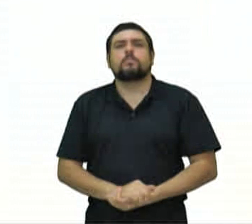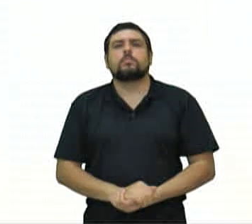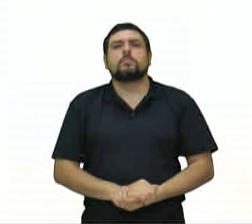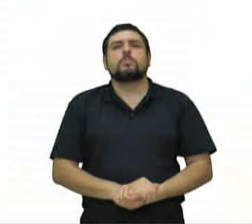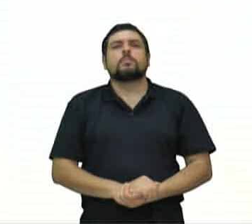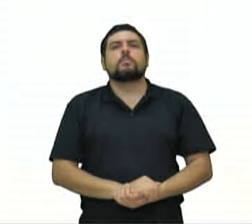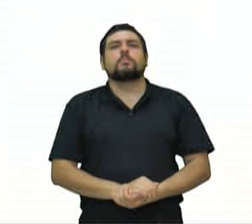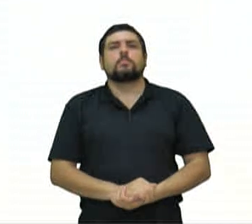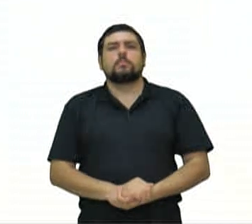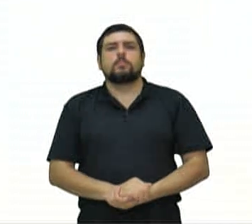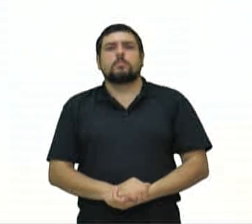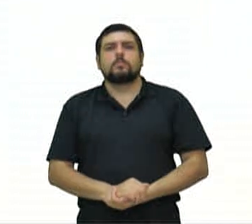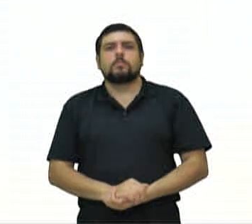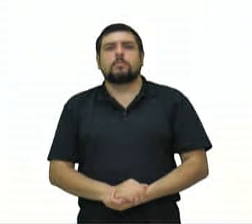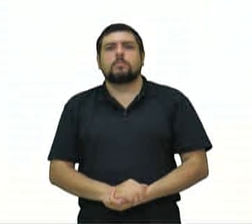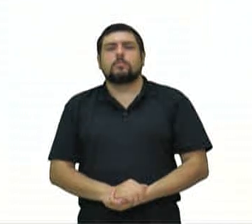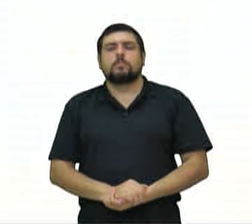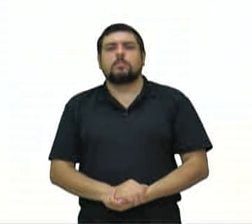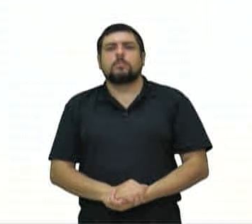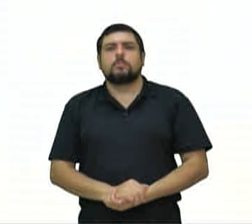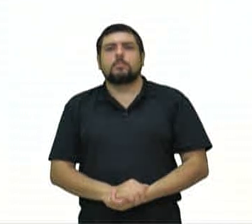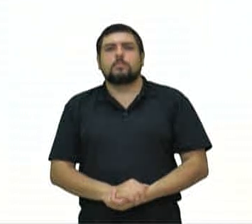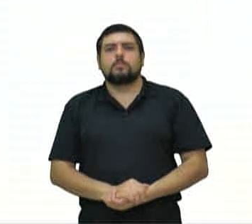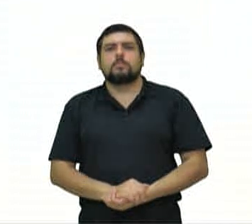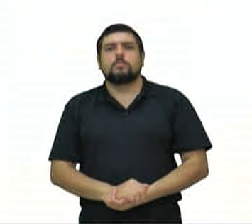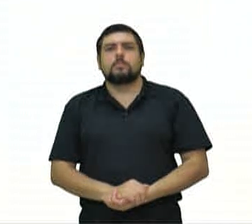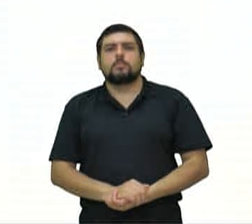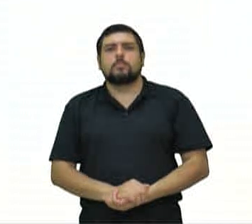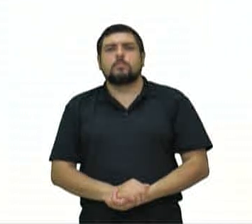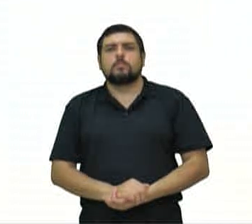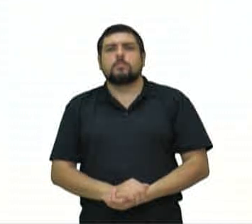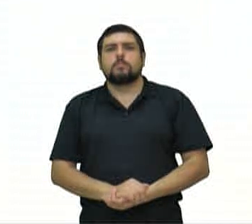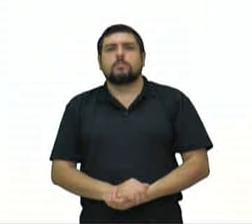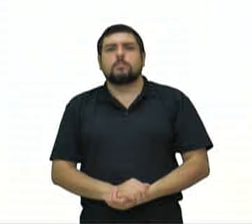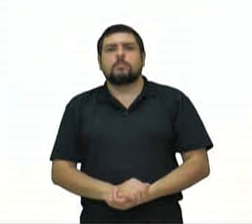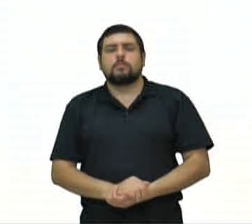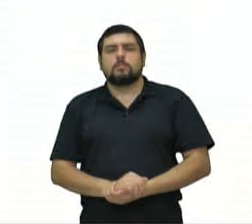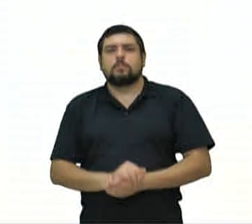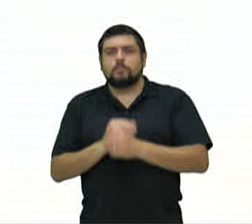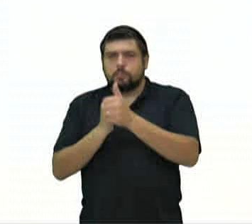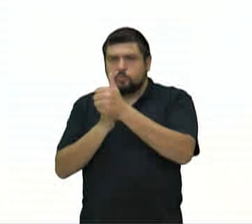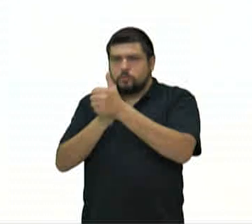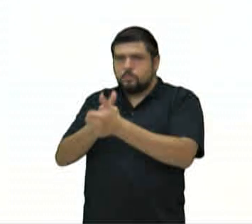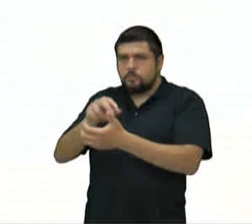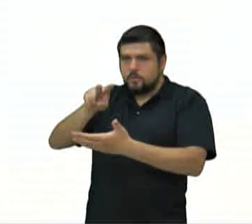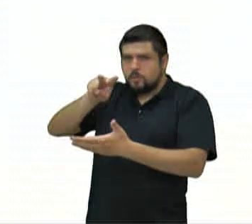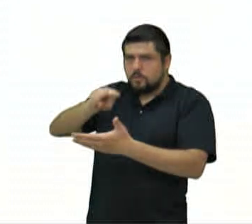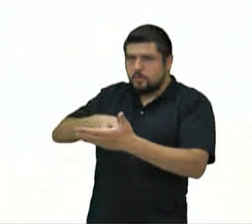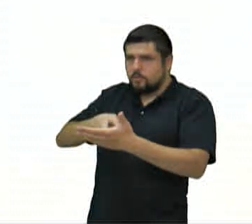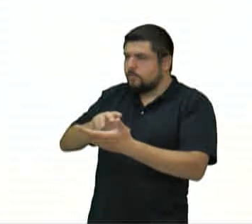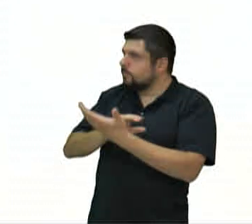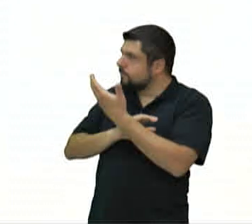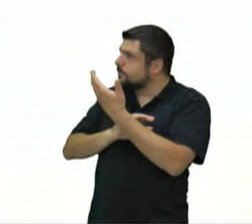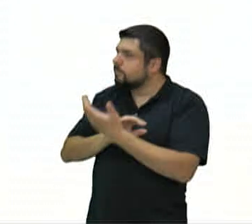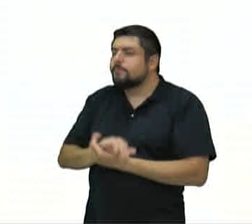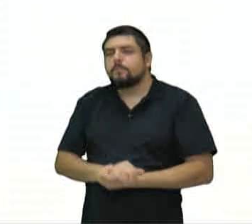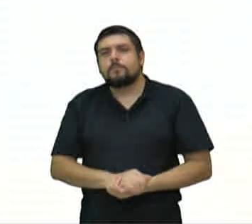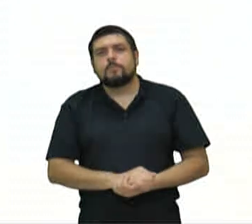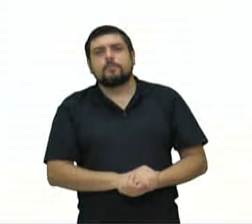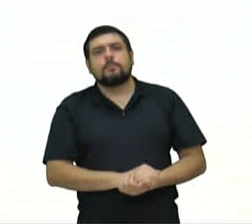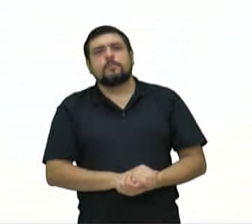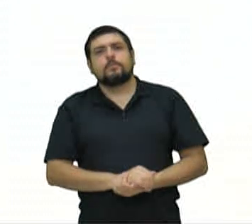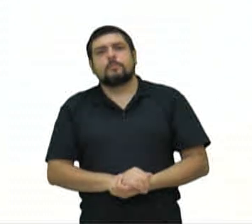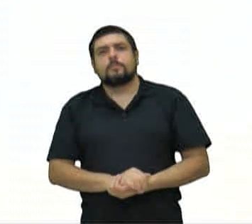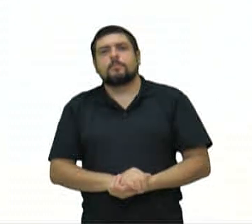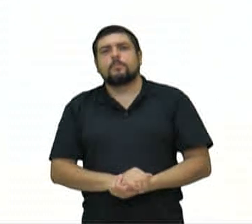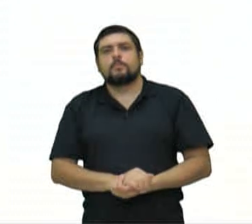set in France, 1998, the 2014 World Cup produced a whopping